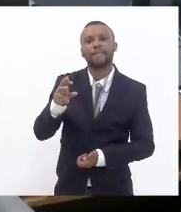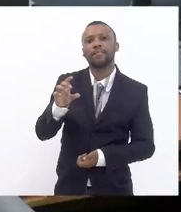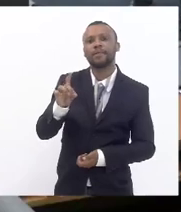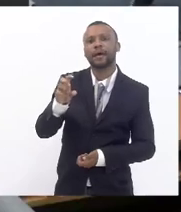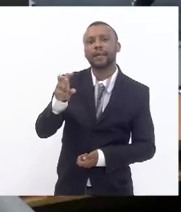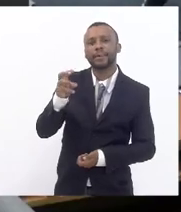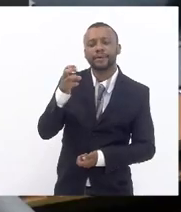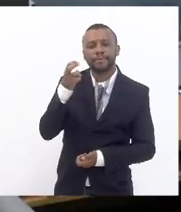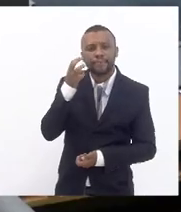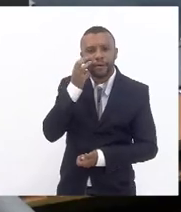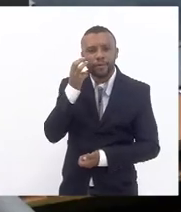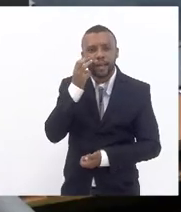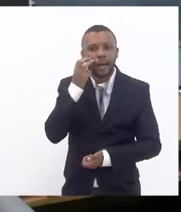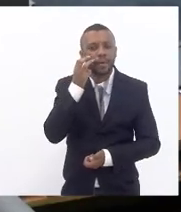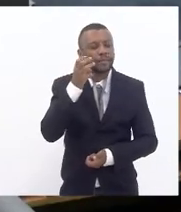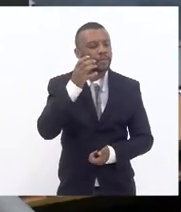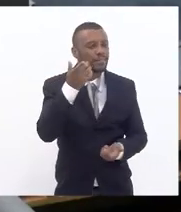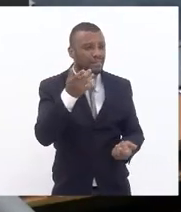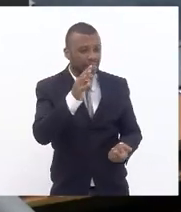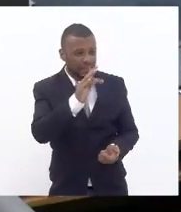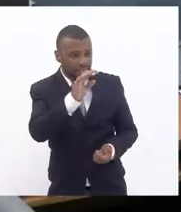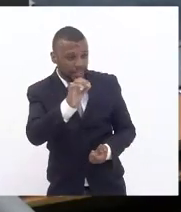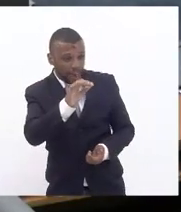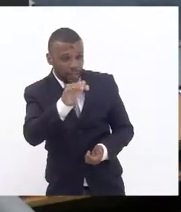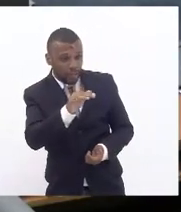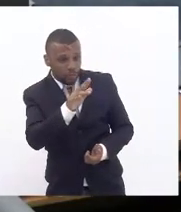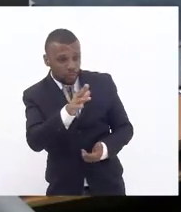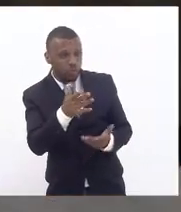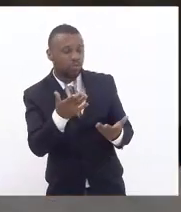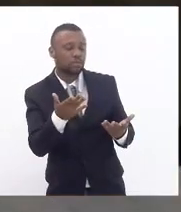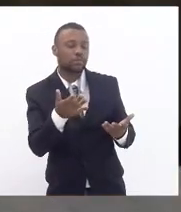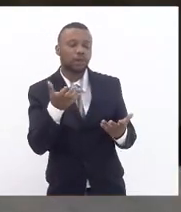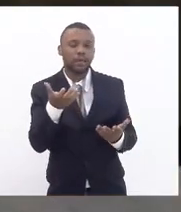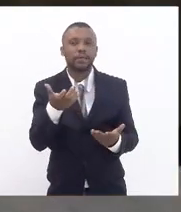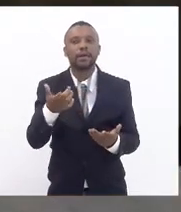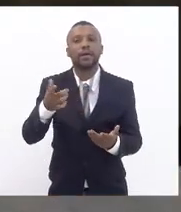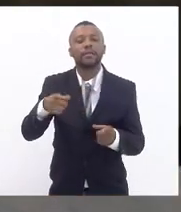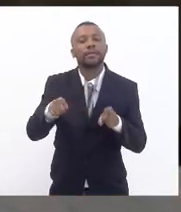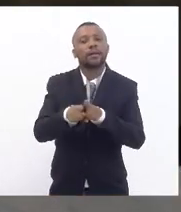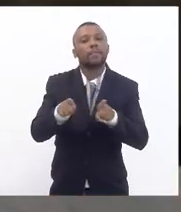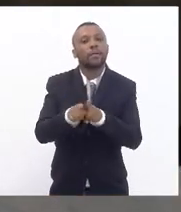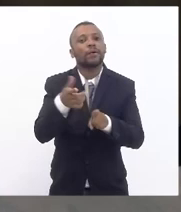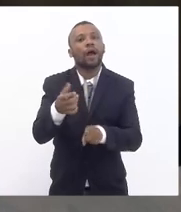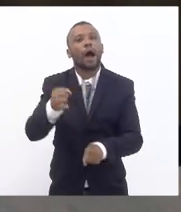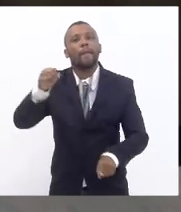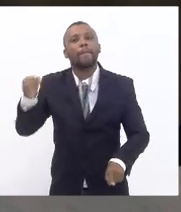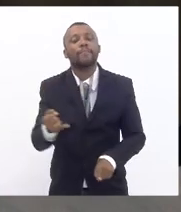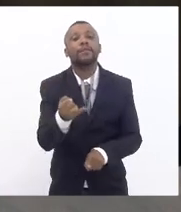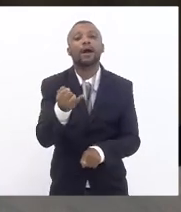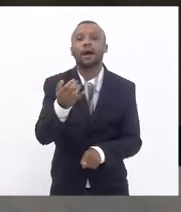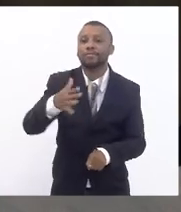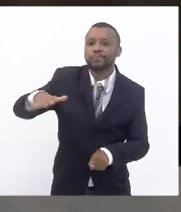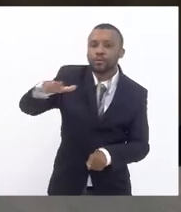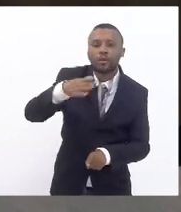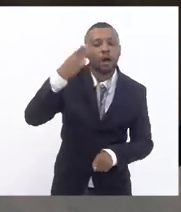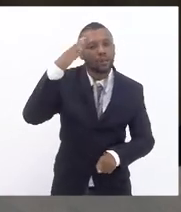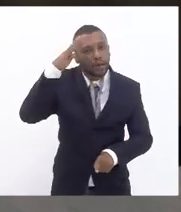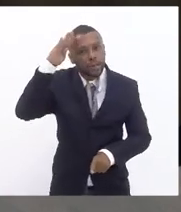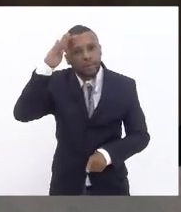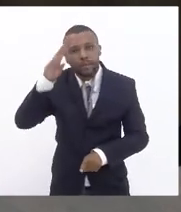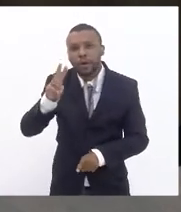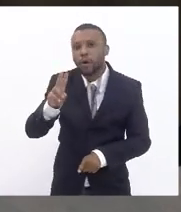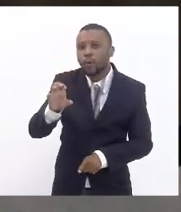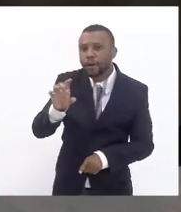Ju, Depois, Tia Ju, por gentileza. Queria também fazer uma saudação aos colegas da comunidade acadêmica da UESO. Essa